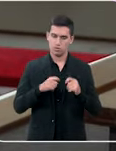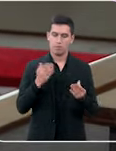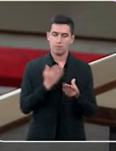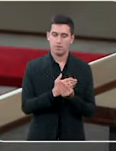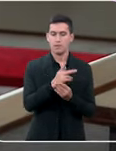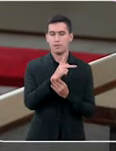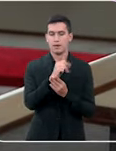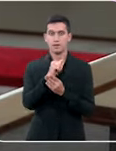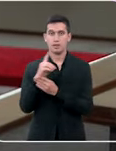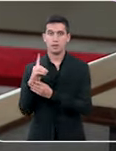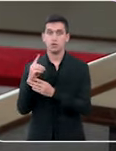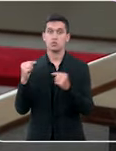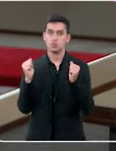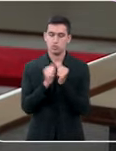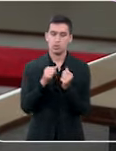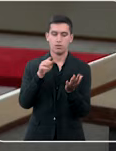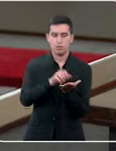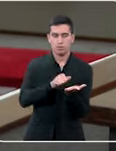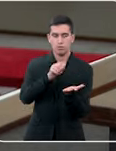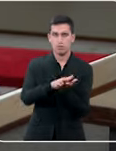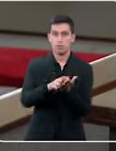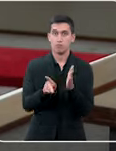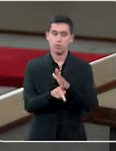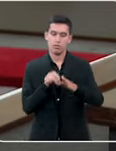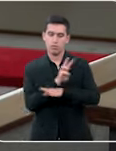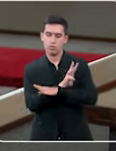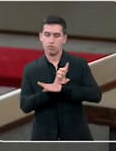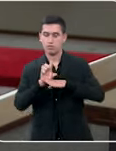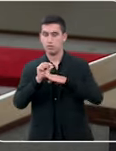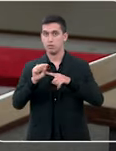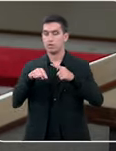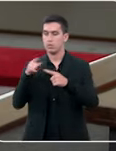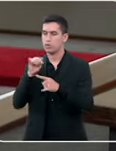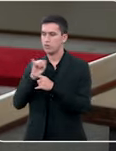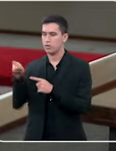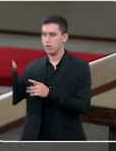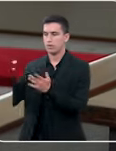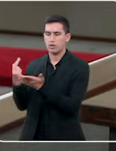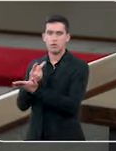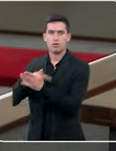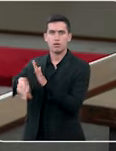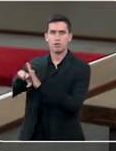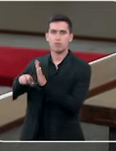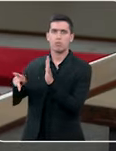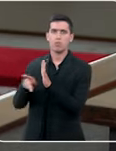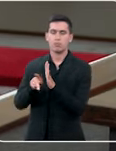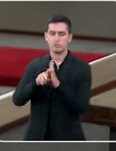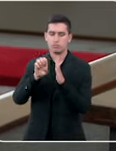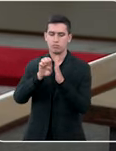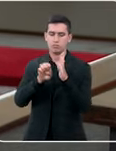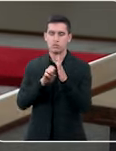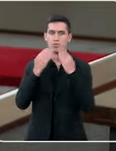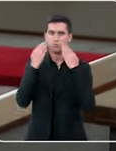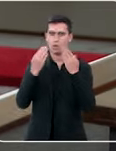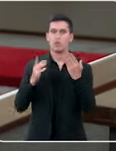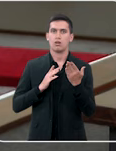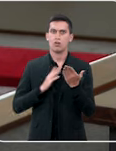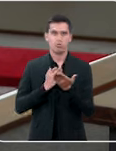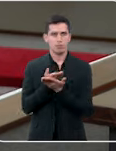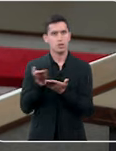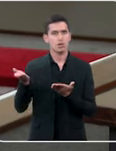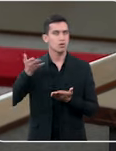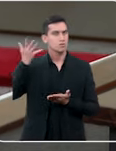processo administrativo com aplicação de multa pelo IBAMA após a intimação do infrator por edital para